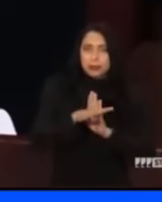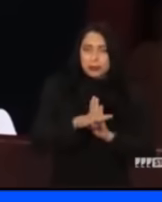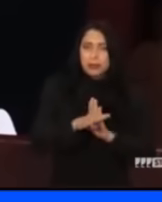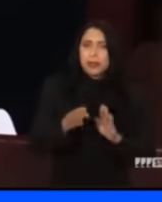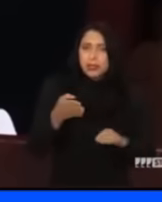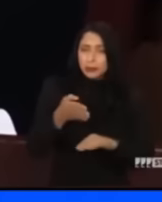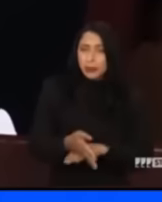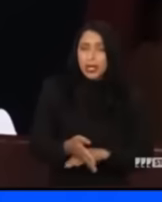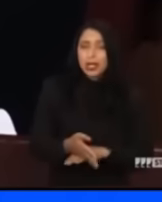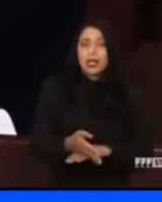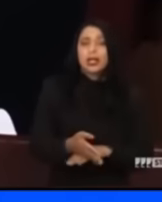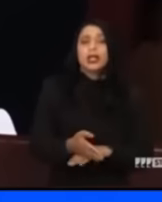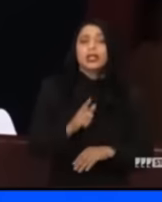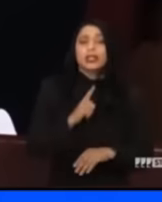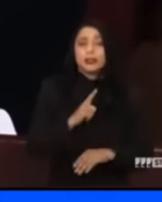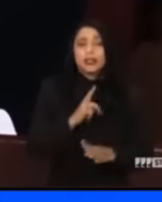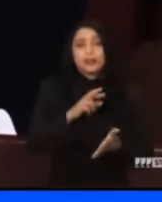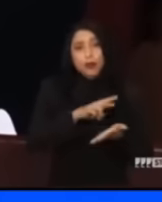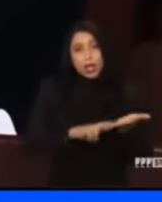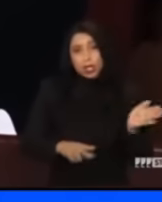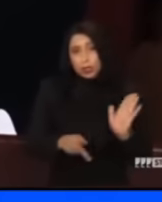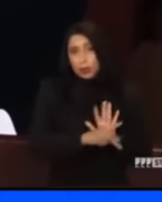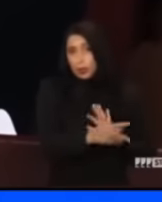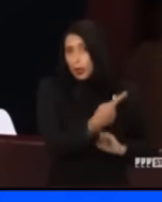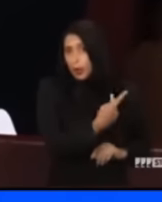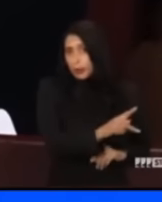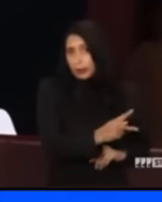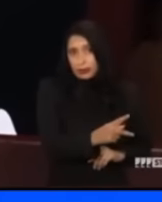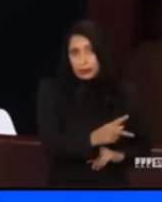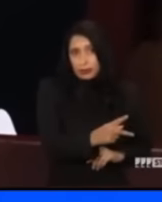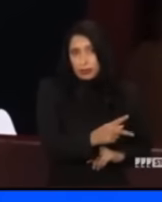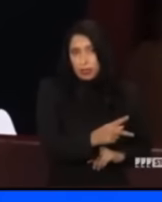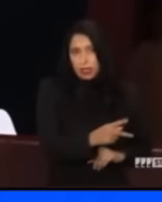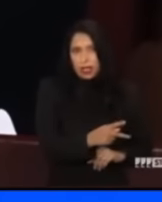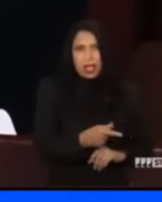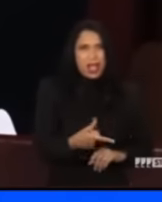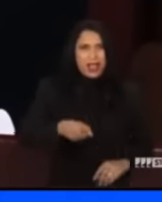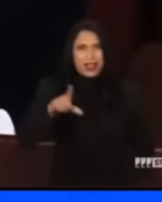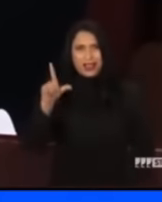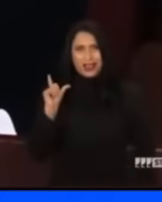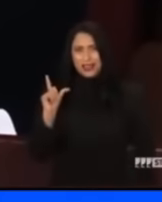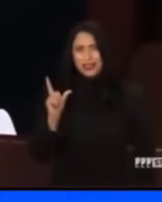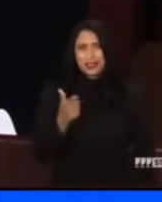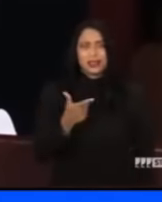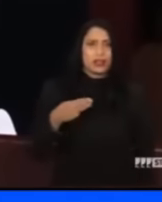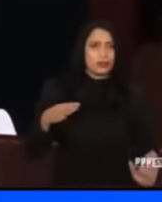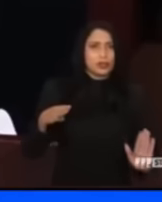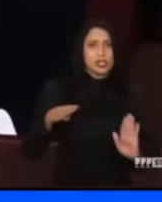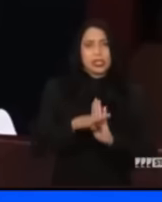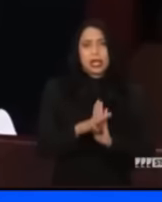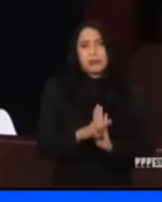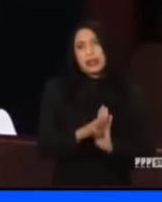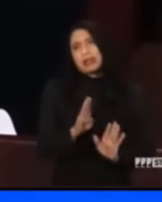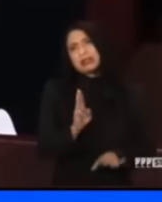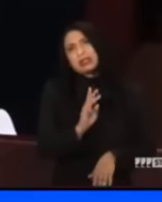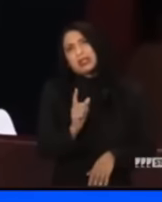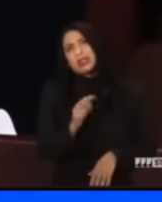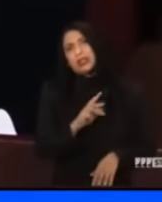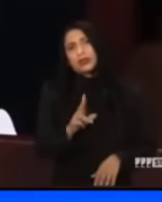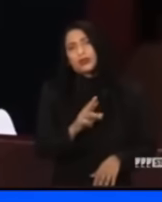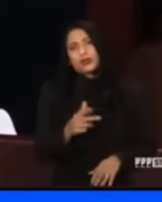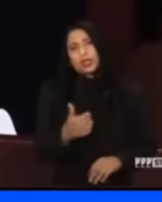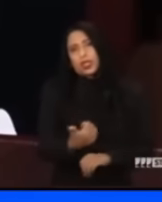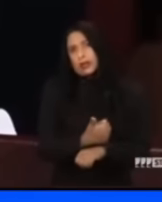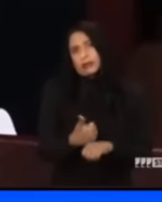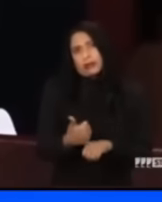passou a fazer um relatório seu. Ou seja, nunca antes as Forças Armadas, até porque não tem